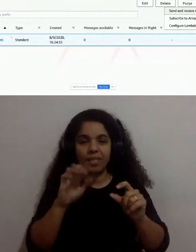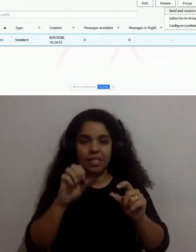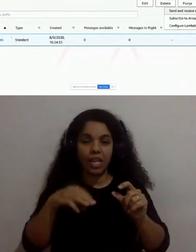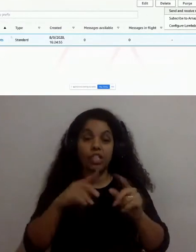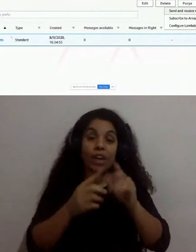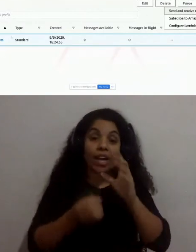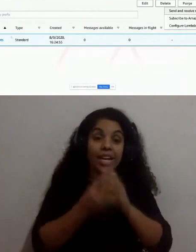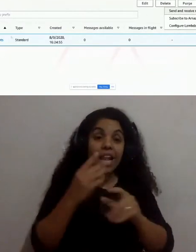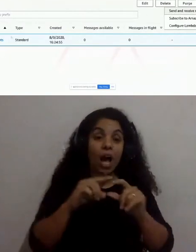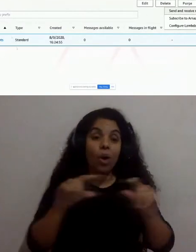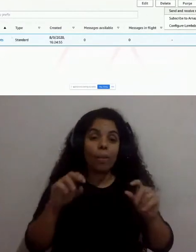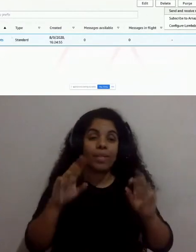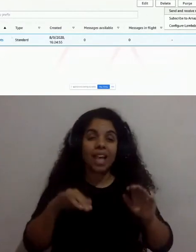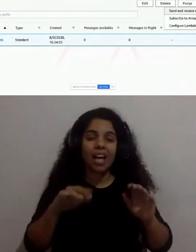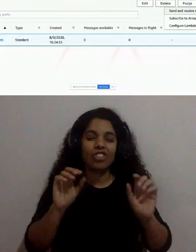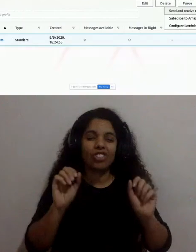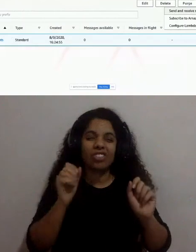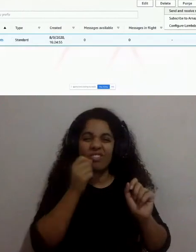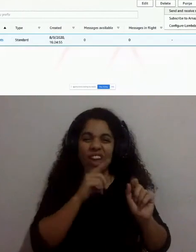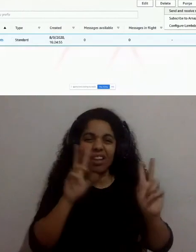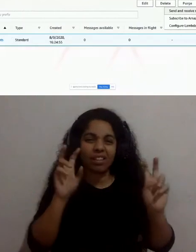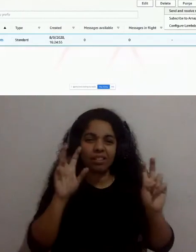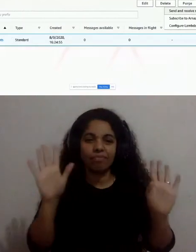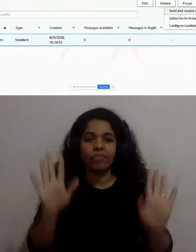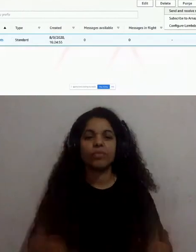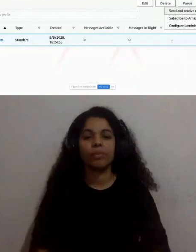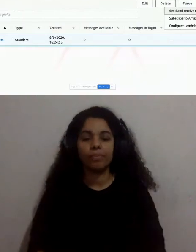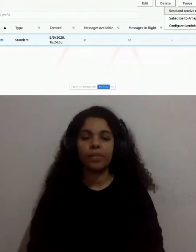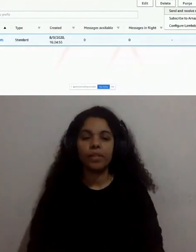criar uma mensagem fake, tá? Vamos lá.